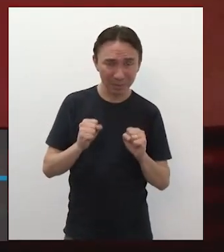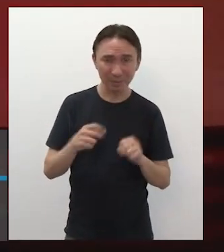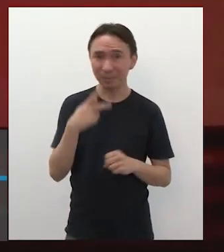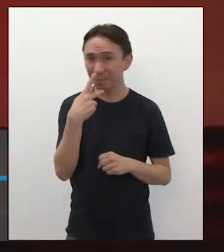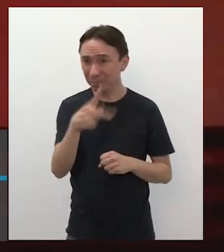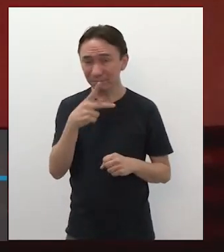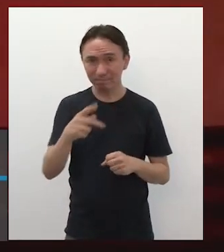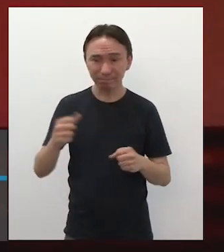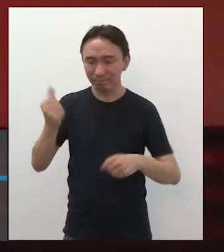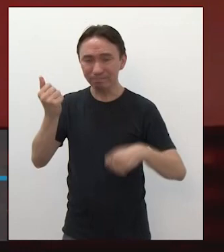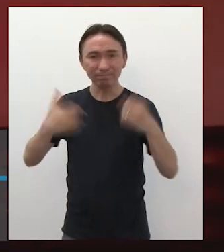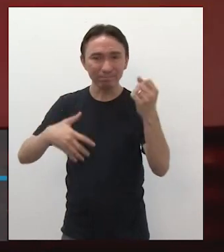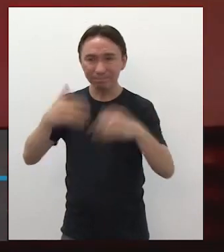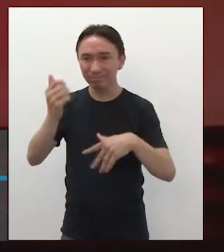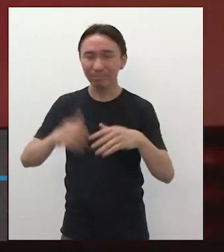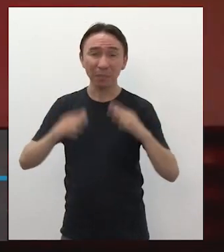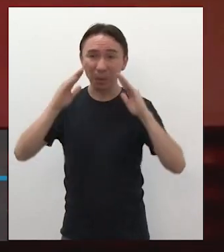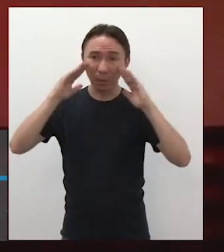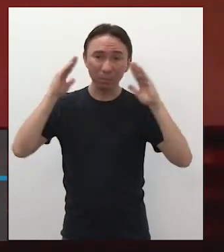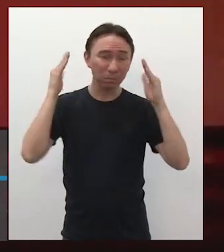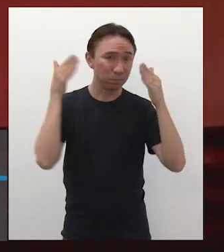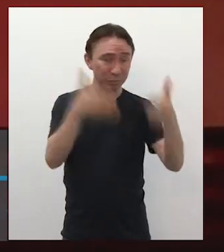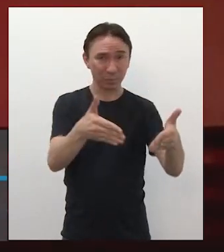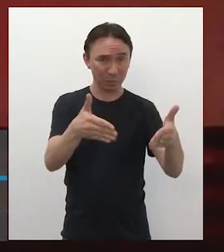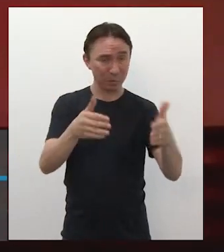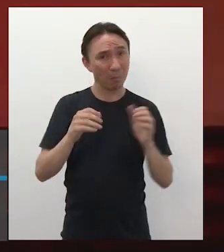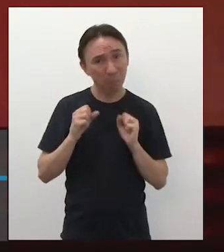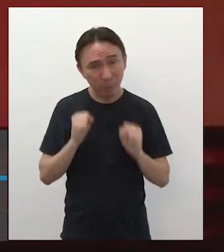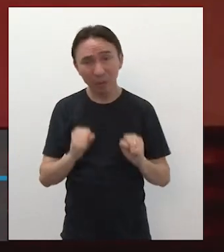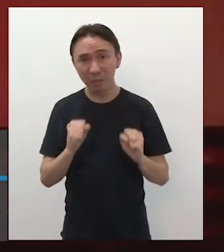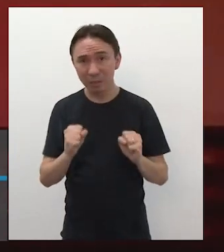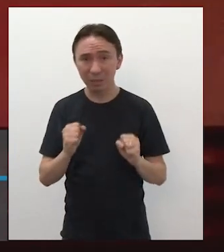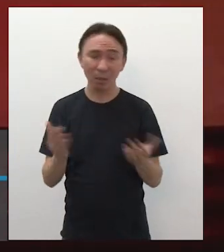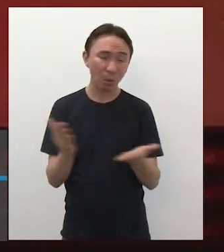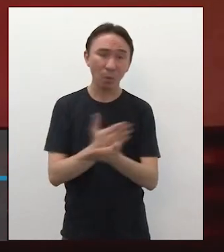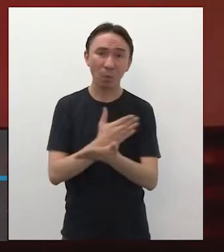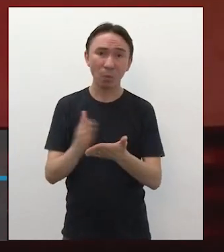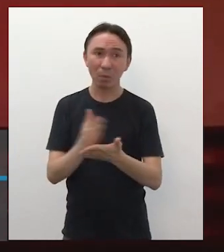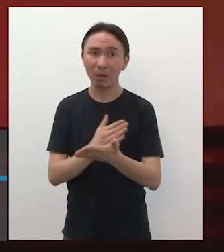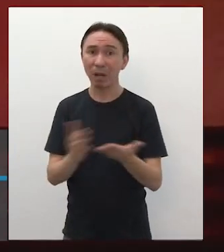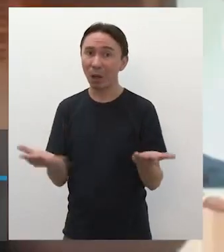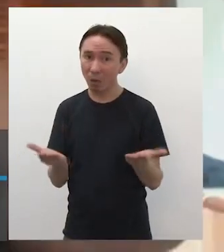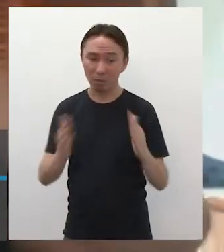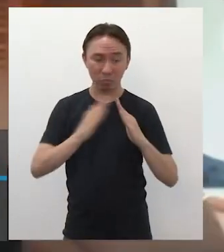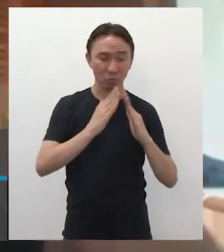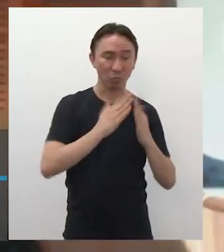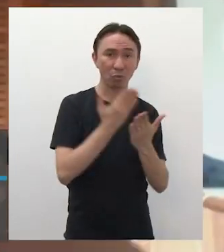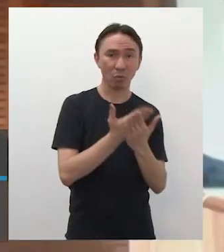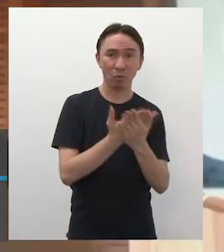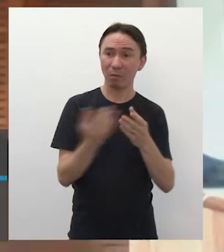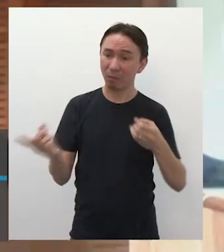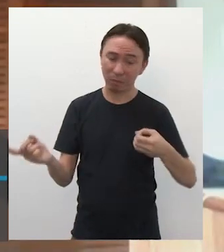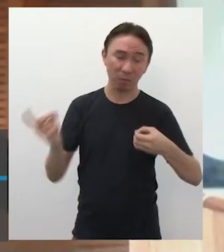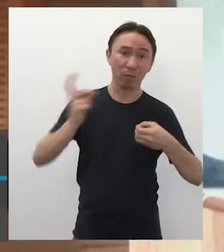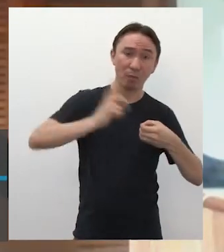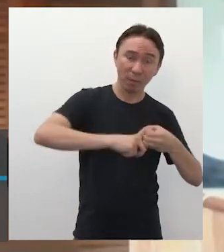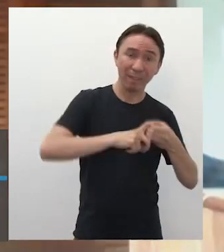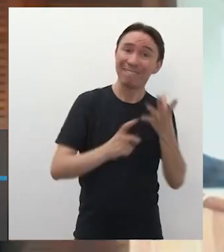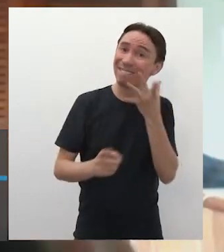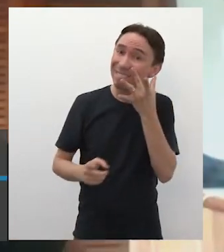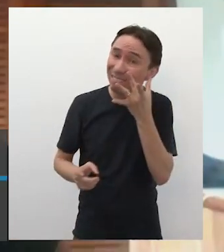fazer essa conexão, principalmente com o pessoal da escola que está retornando agora, né? Perfeito. A gente tem um retorno ao